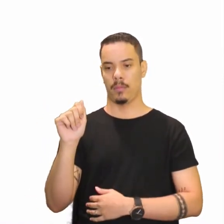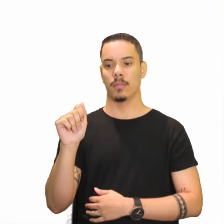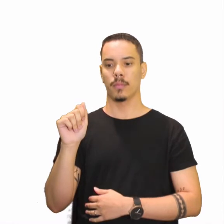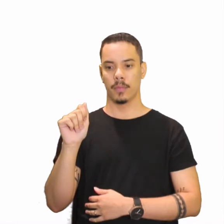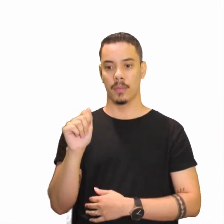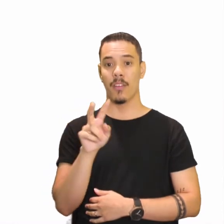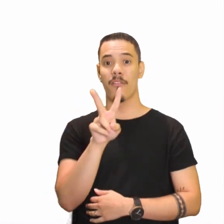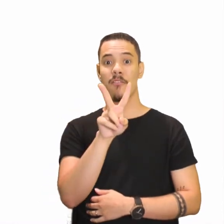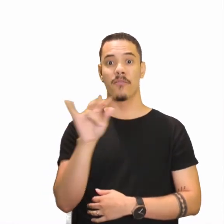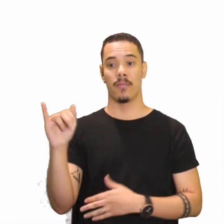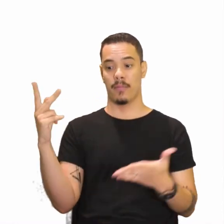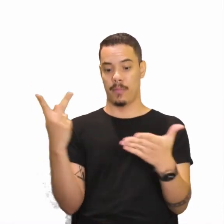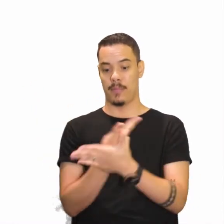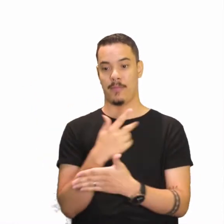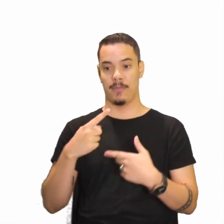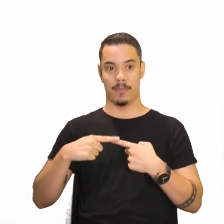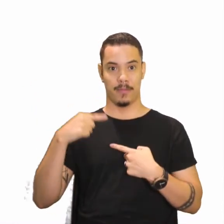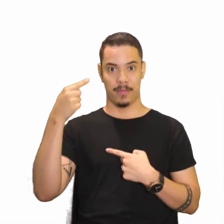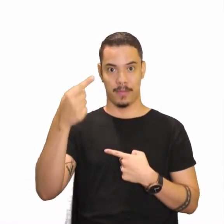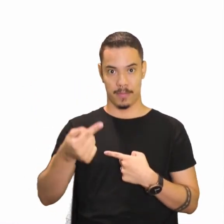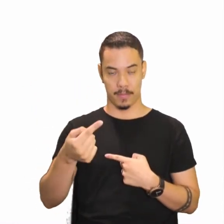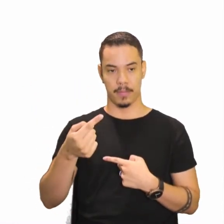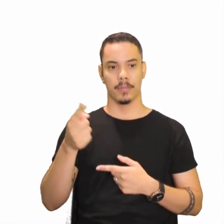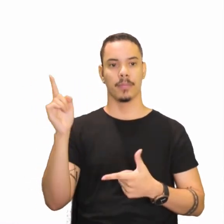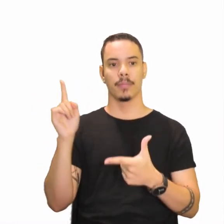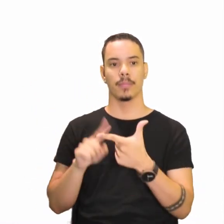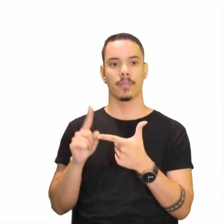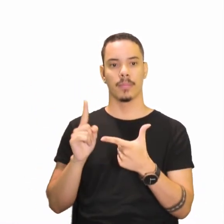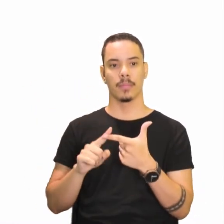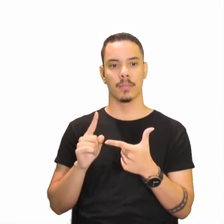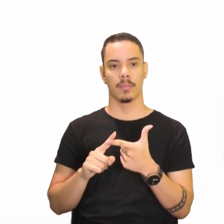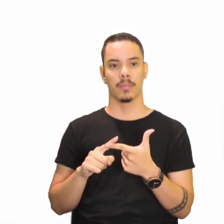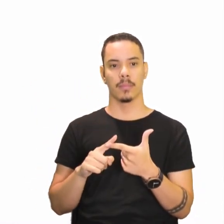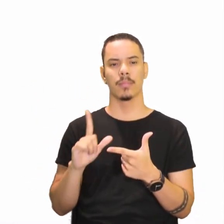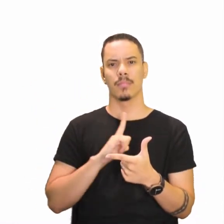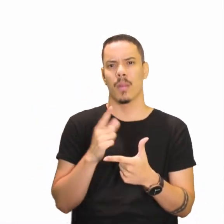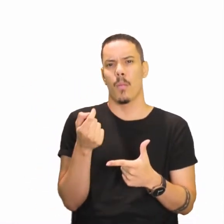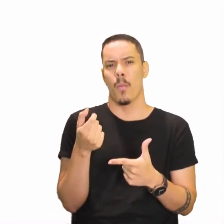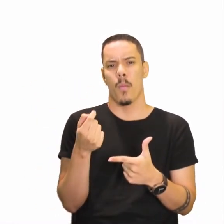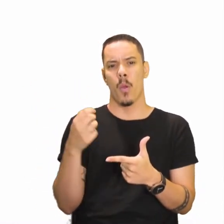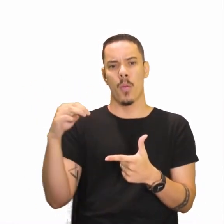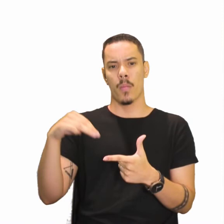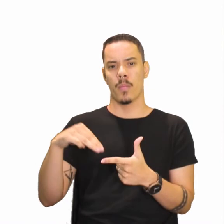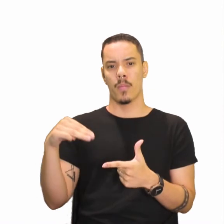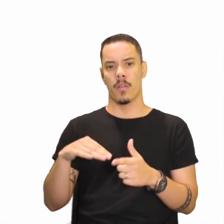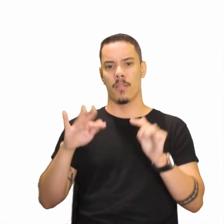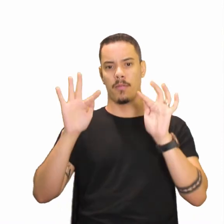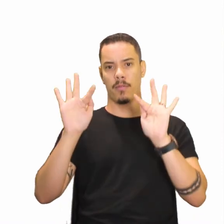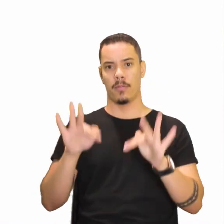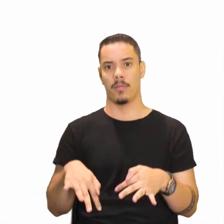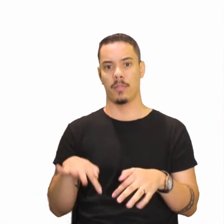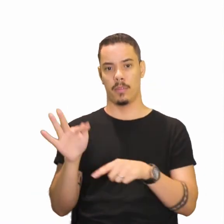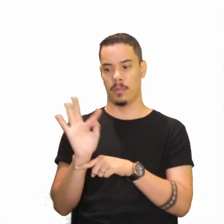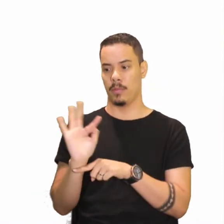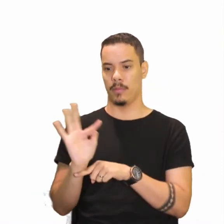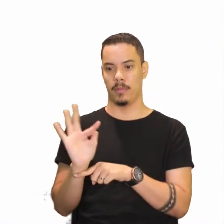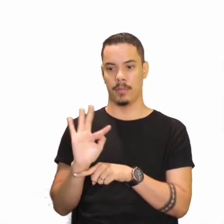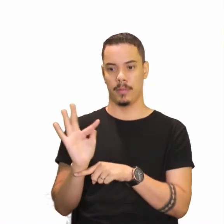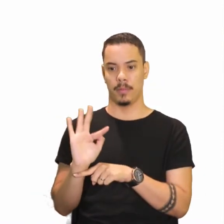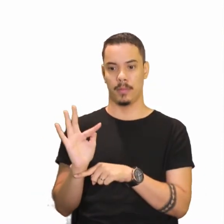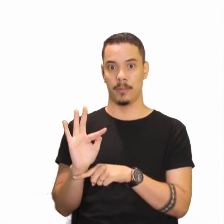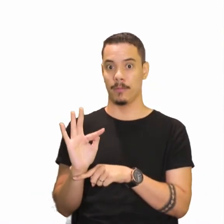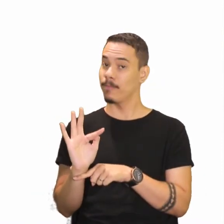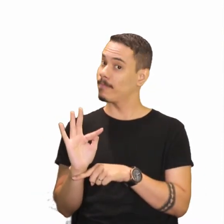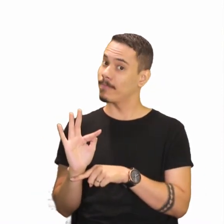que ainda vai acontecer. Há poucos, né, minutos para o fim do filme.